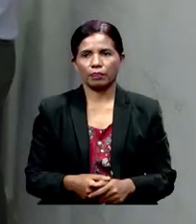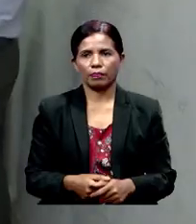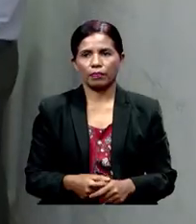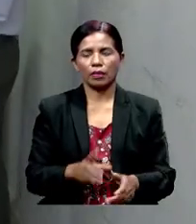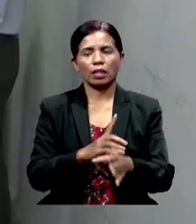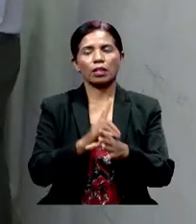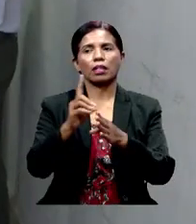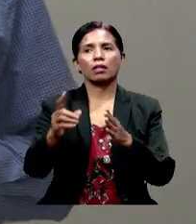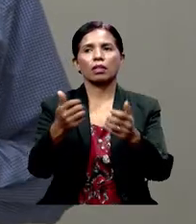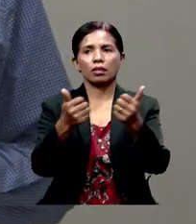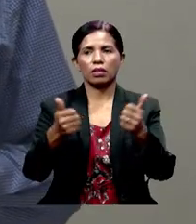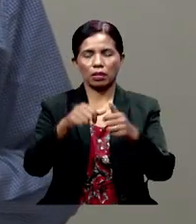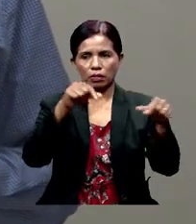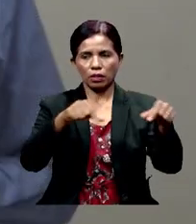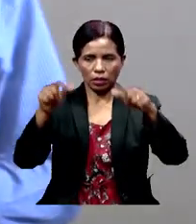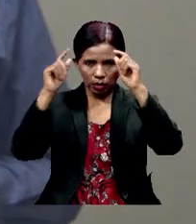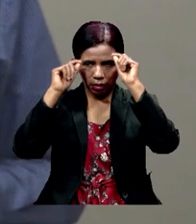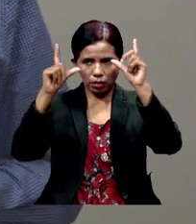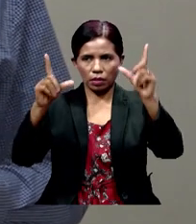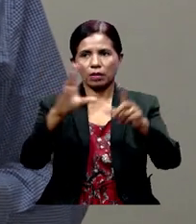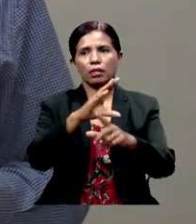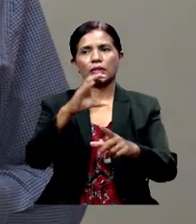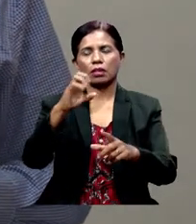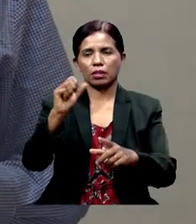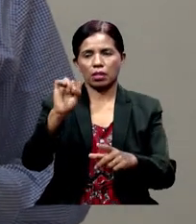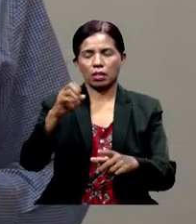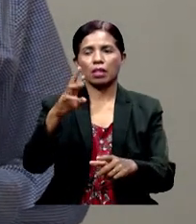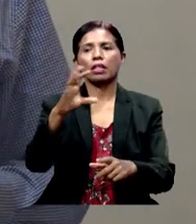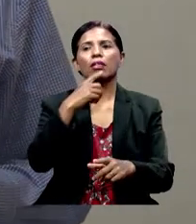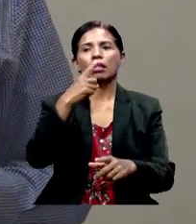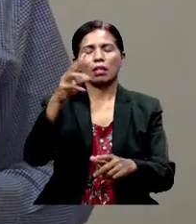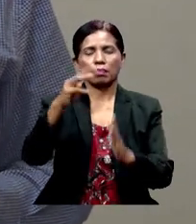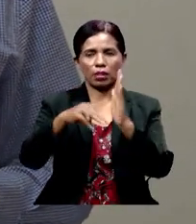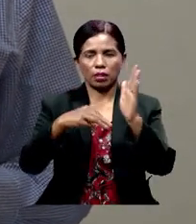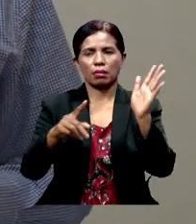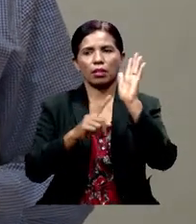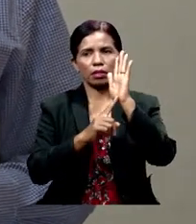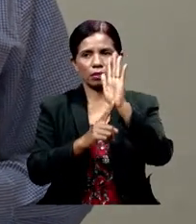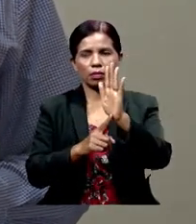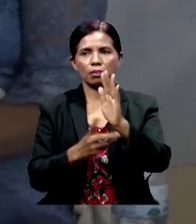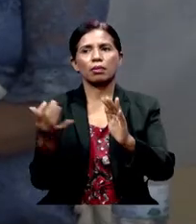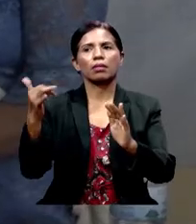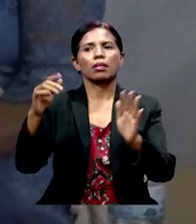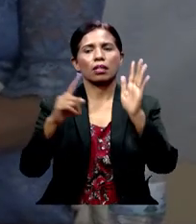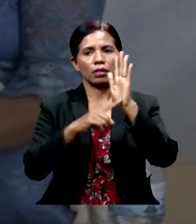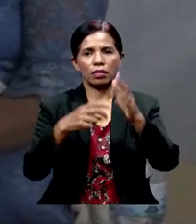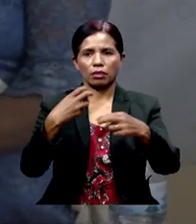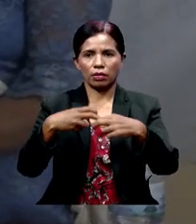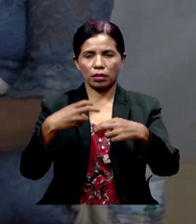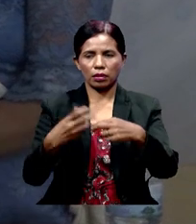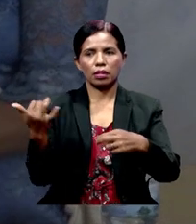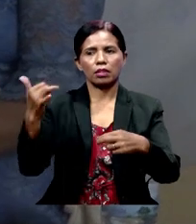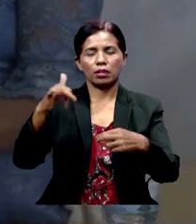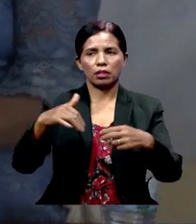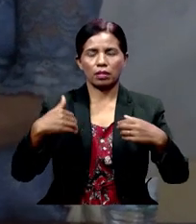Diretor Executivo Associação de Eficiência Timor-Leste, César da Silva Teten, Media Maxai Liam Basira, o de ator dificuldade em durante e